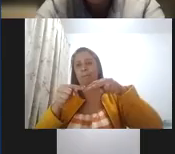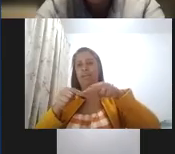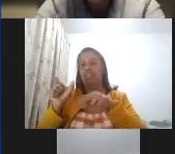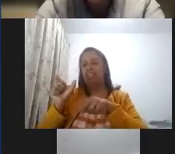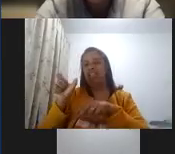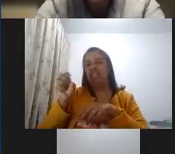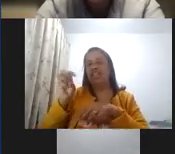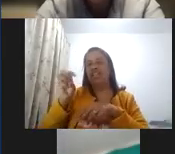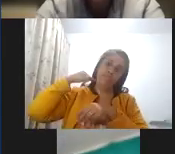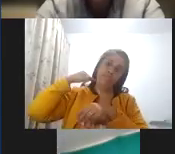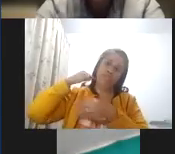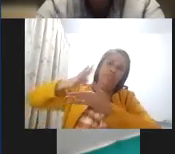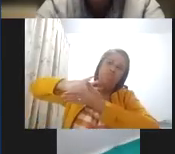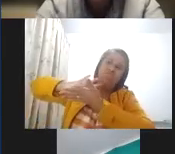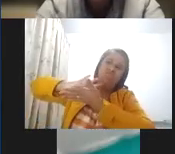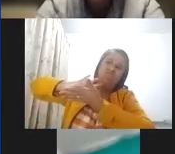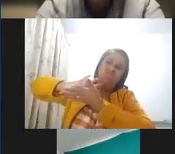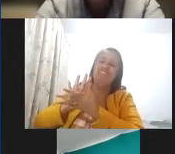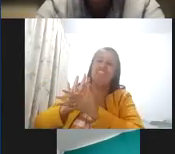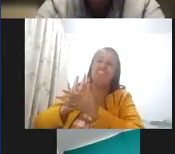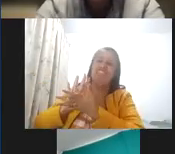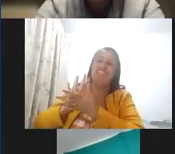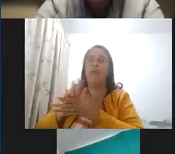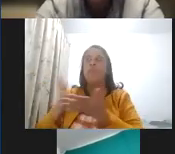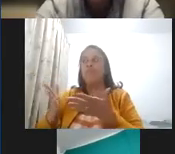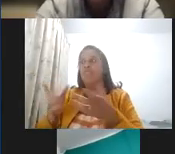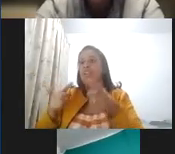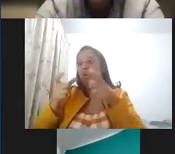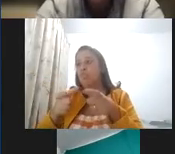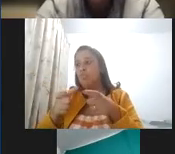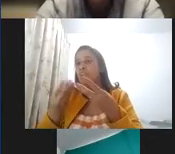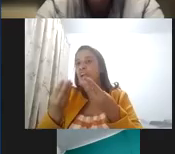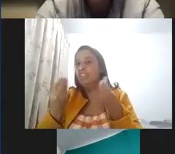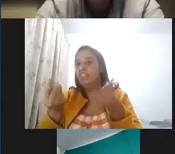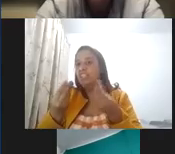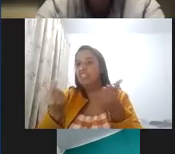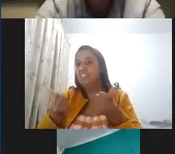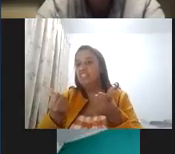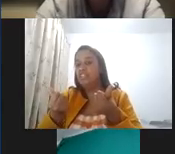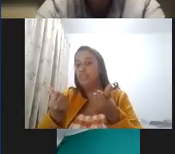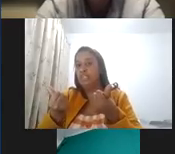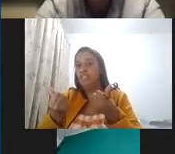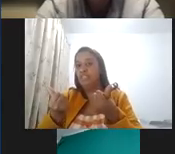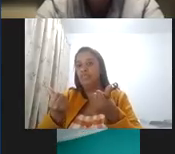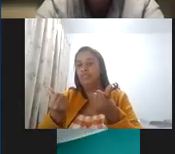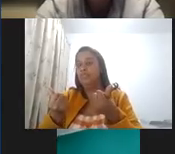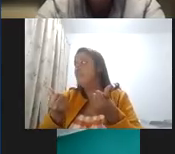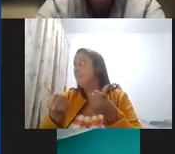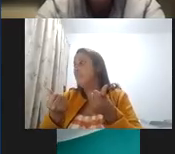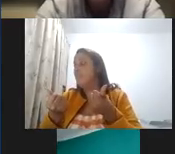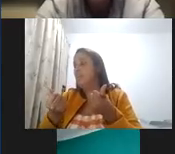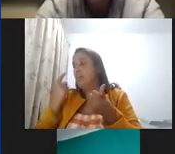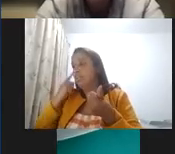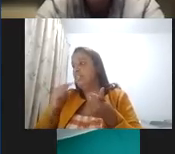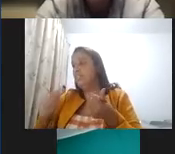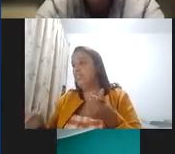região bastante delicada, né? Uma região muito sensível e tem o grande problema de fraturas que podem gerar